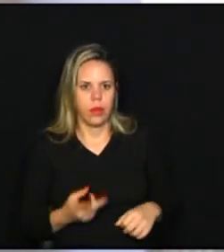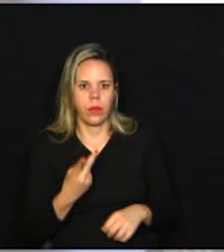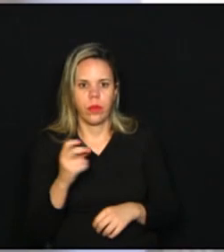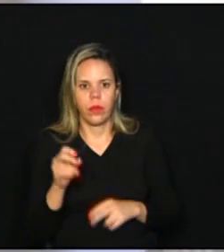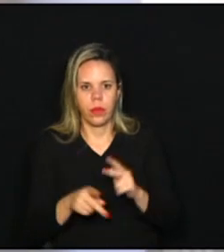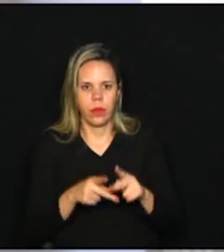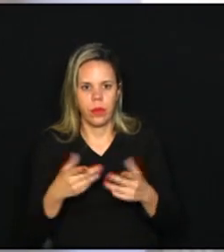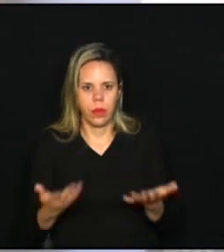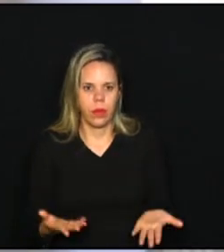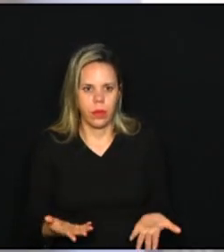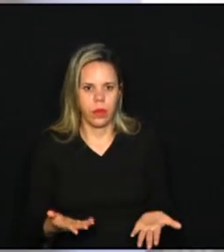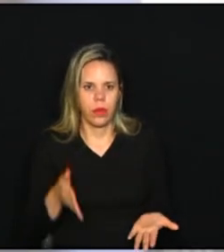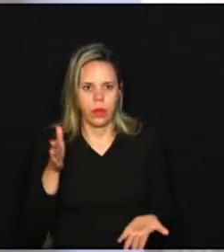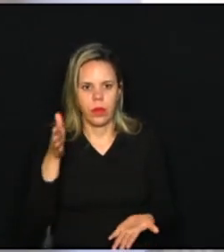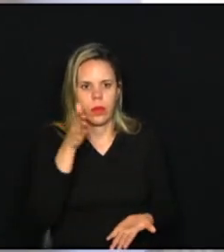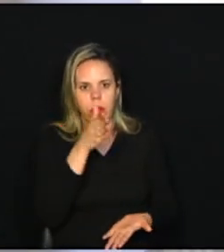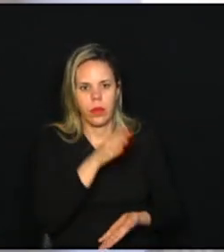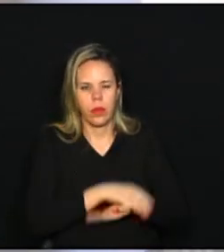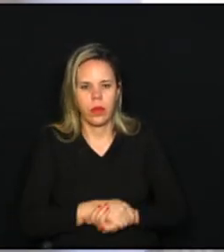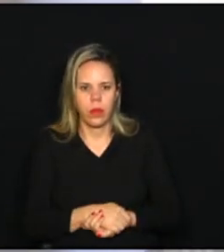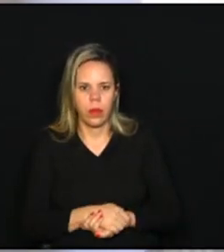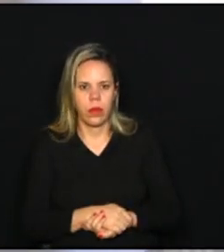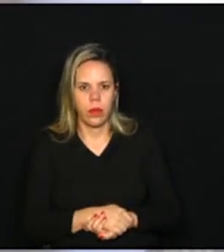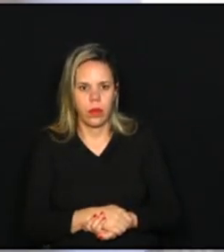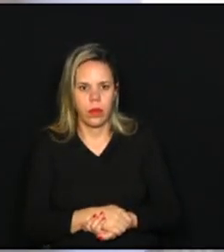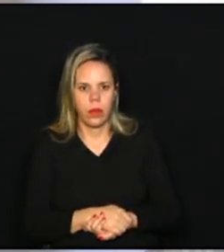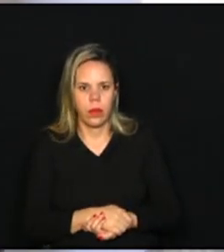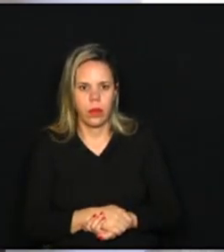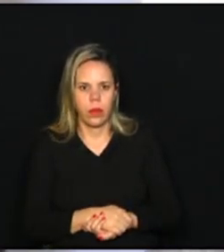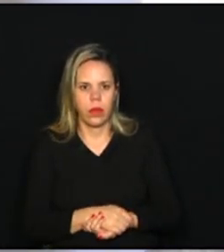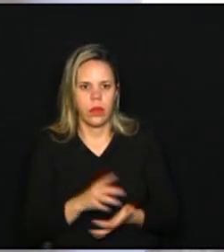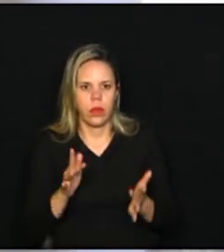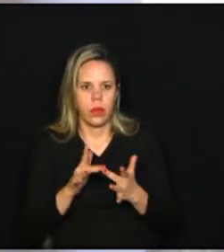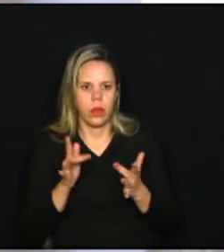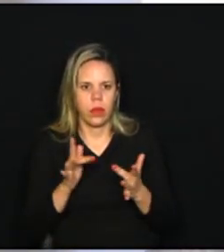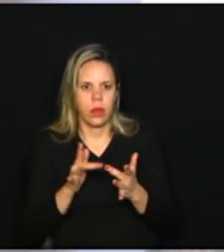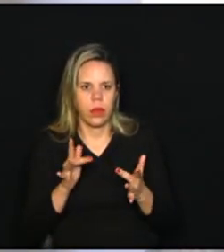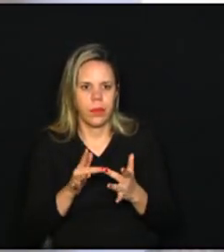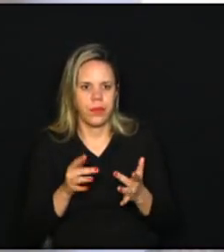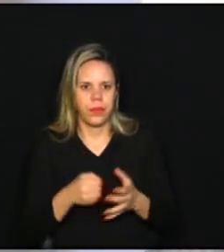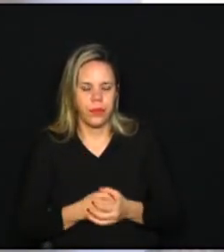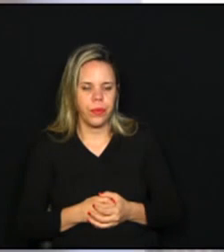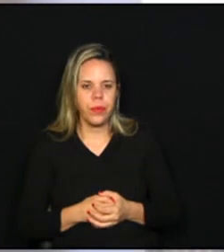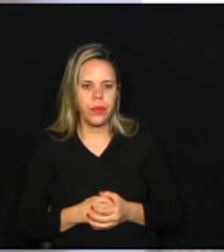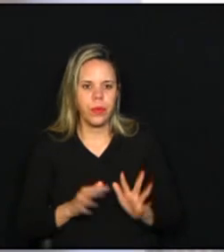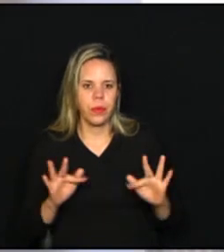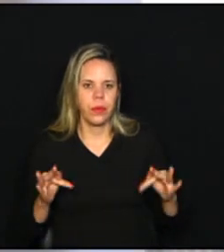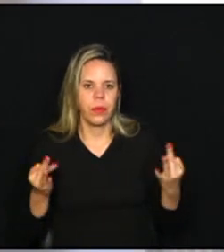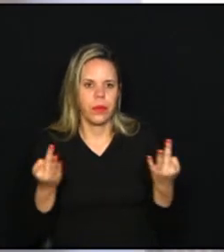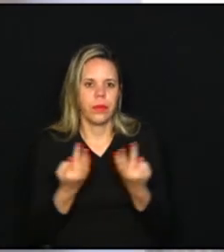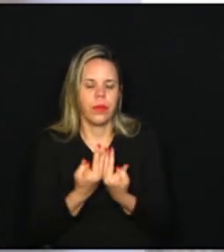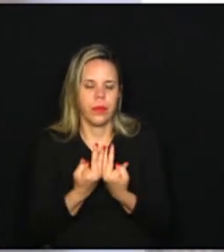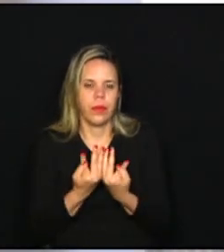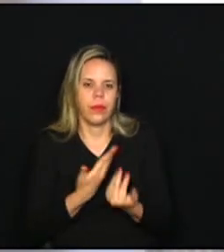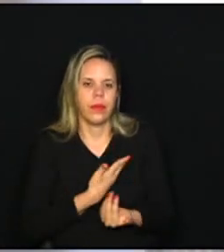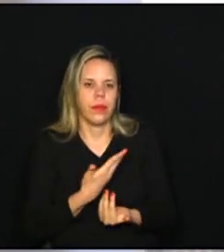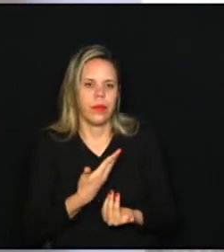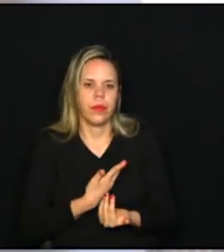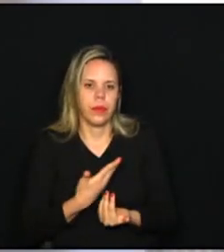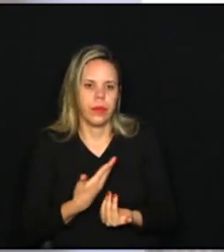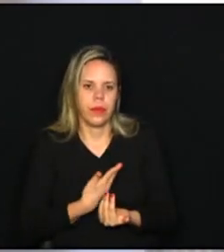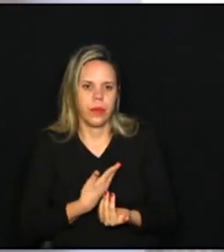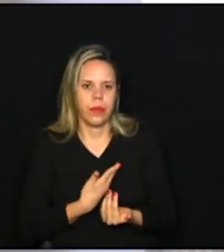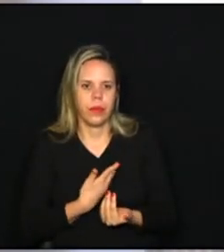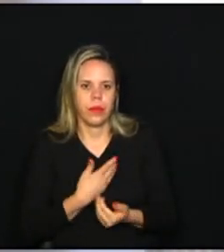pessoas que estariam circulando e entrando em contato com familiares, enfim, amigos ou nas suas relações